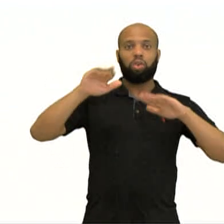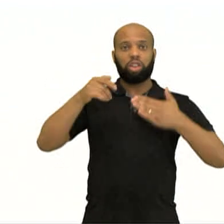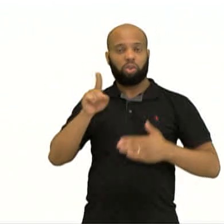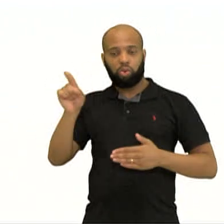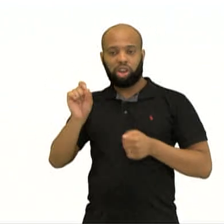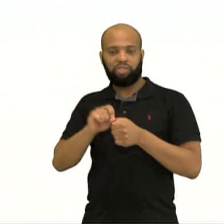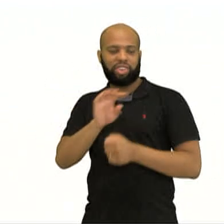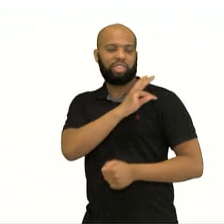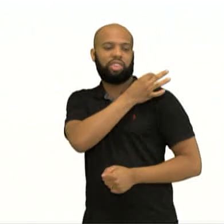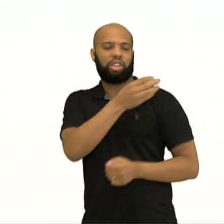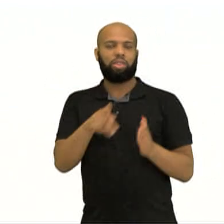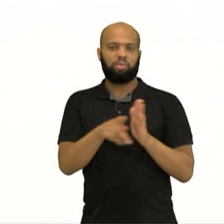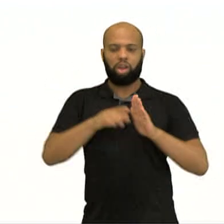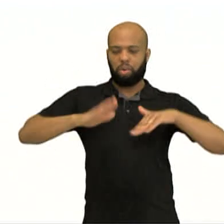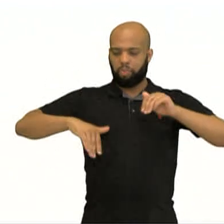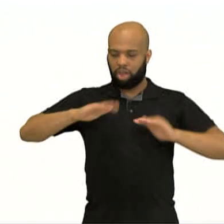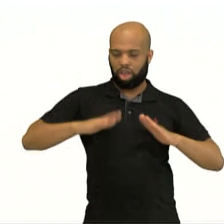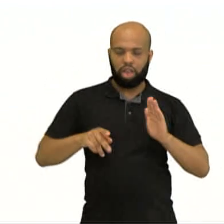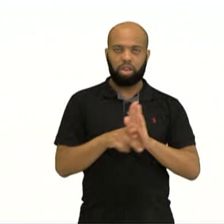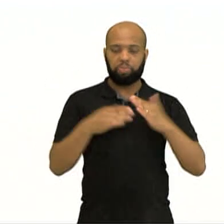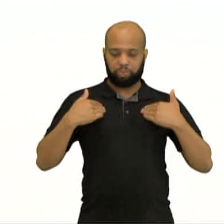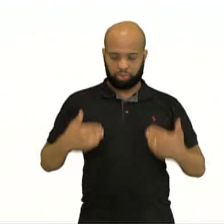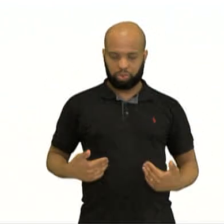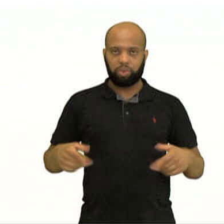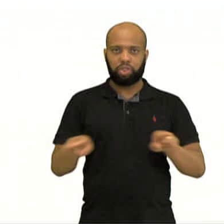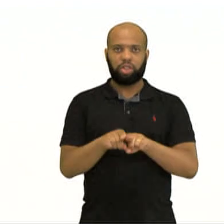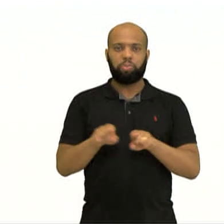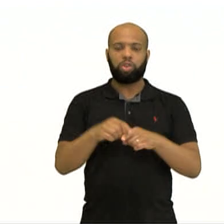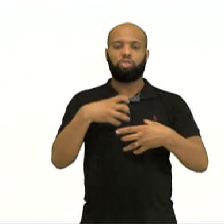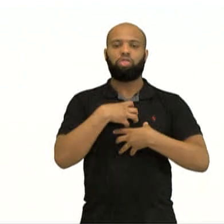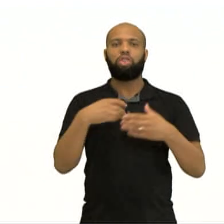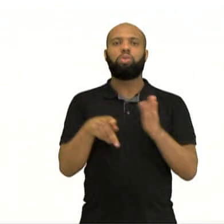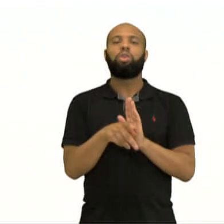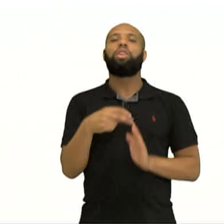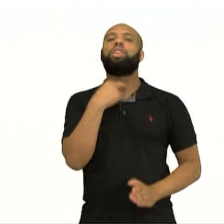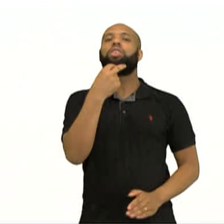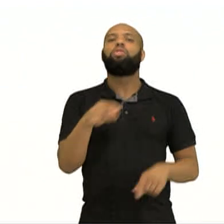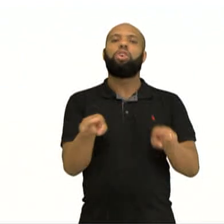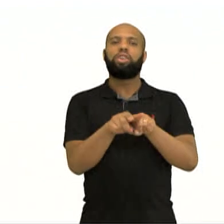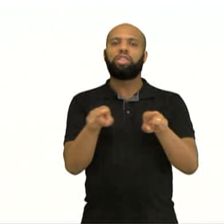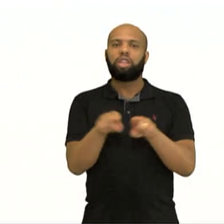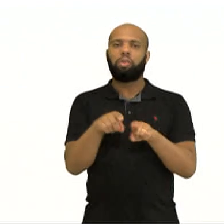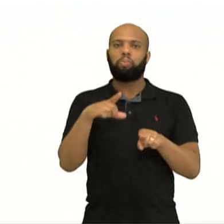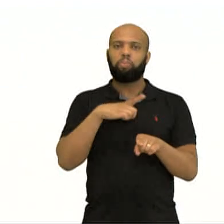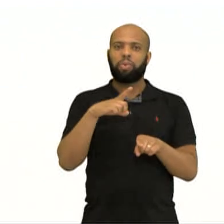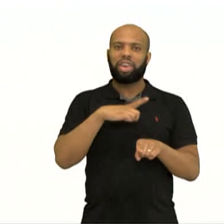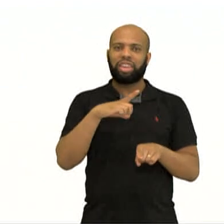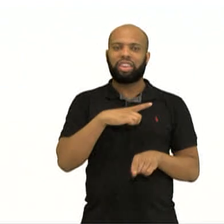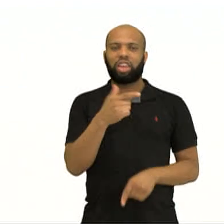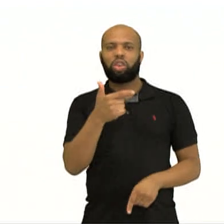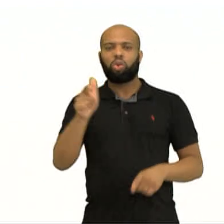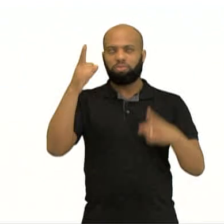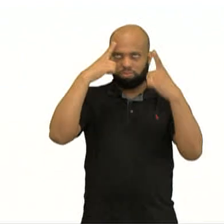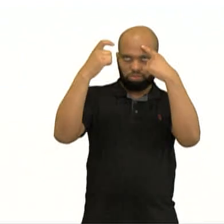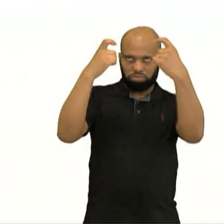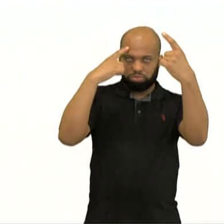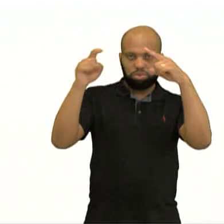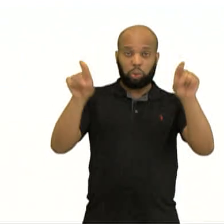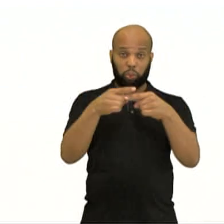de percussão corporal, percussão vocal, sapateado e improvisação